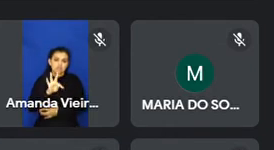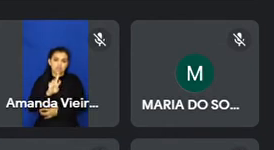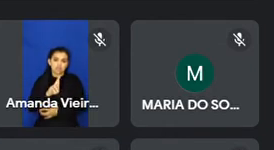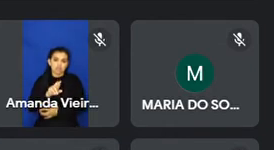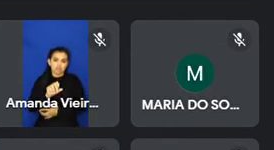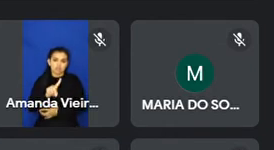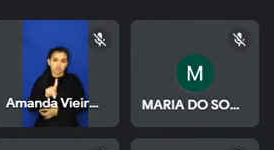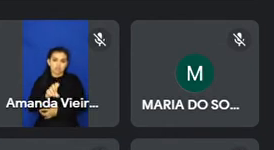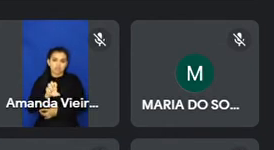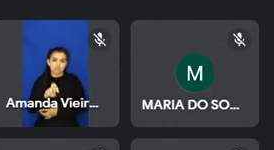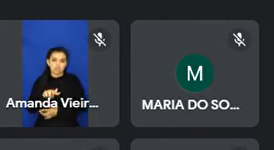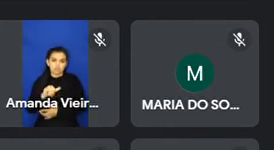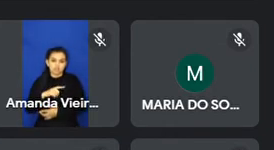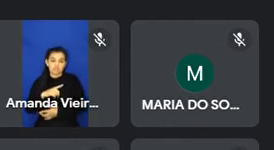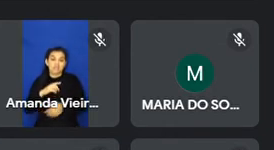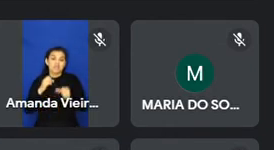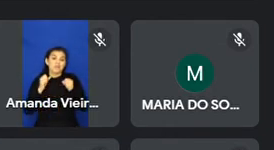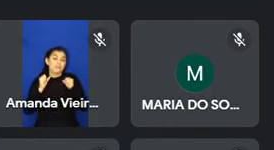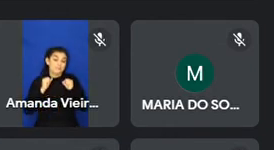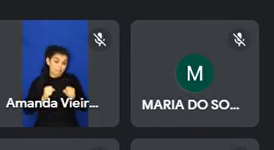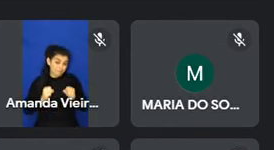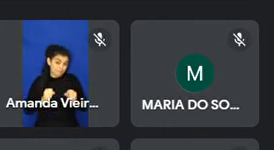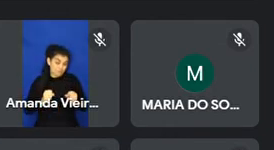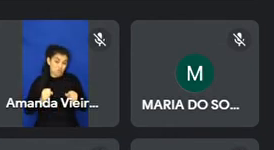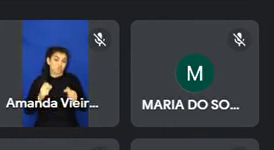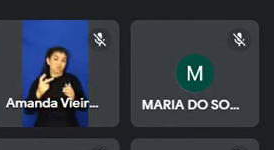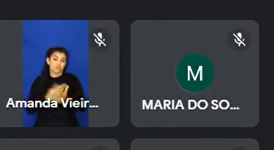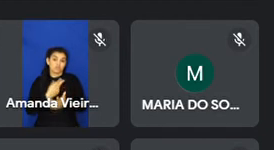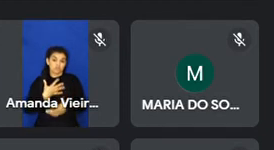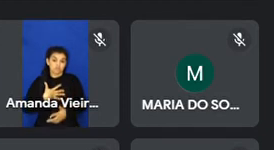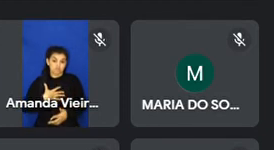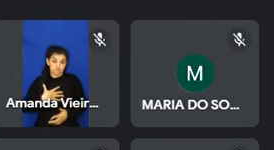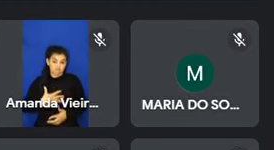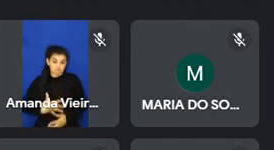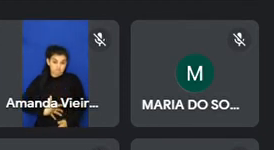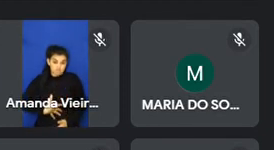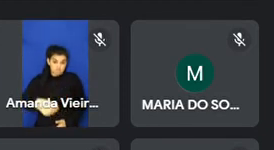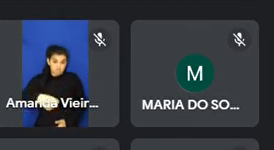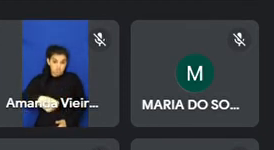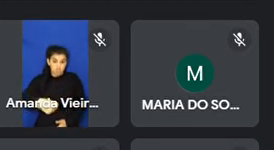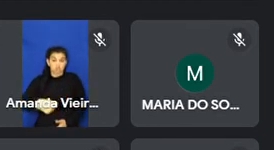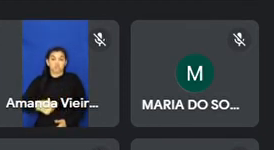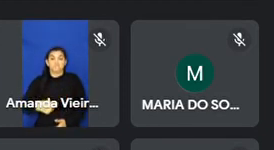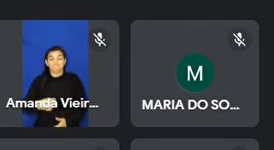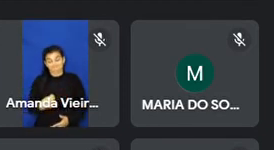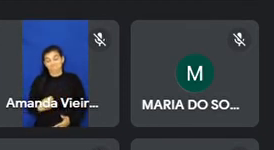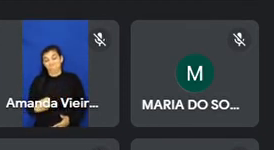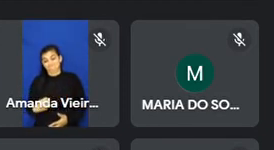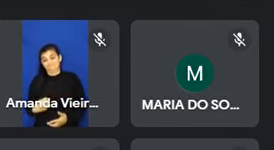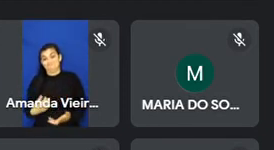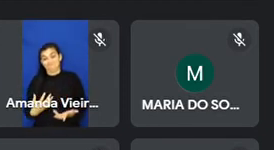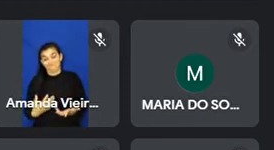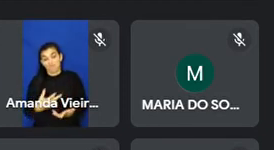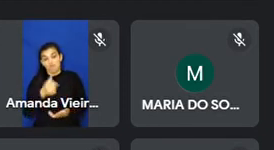fato, pode causar o aborto nas gestantes ou pode aí causar